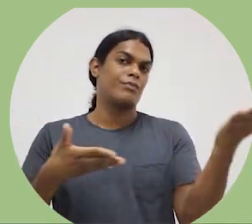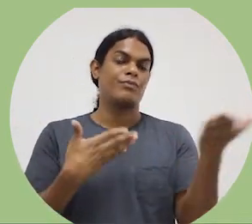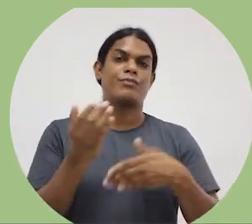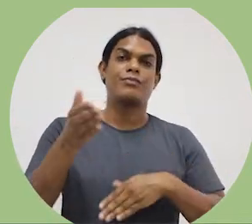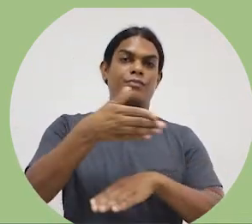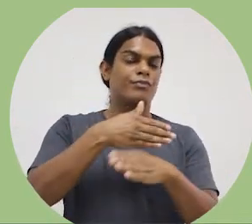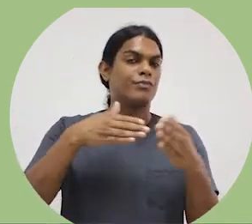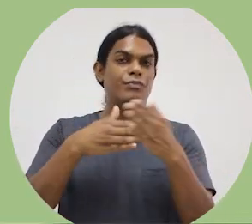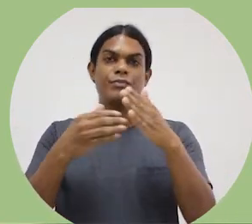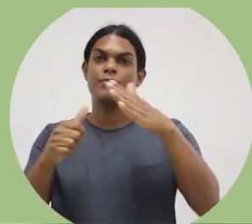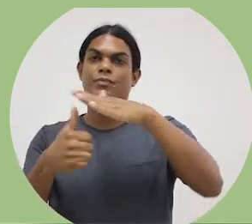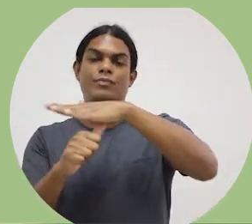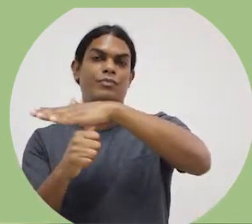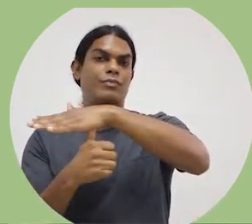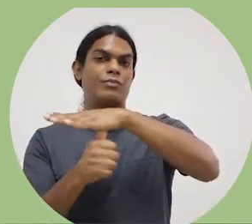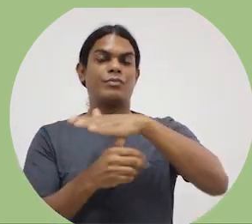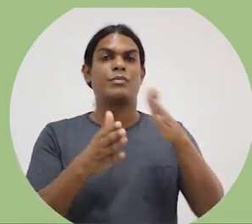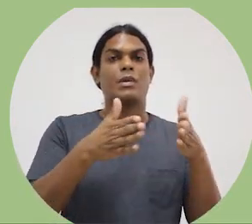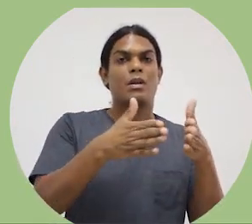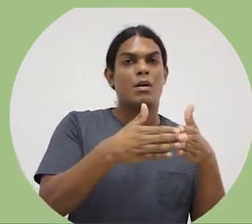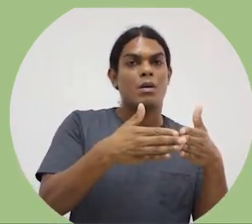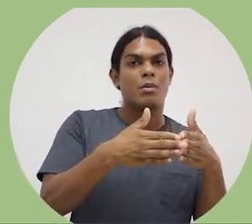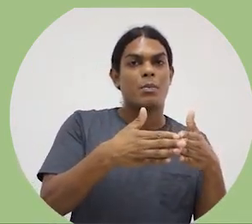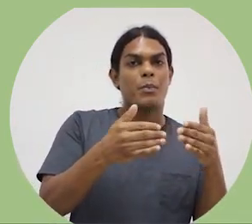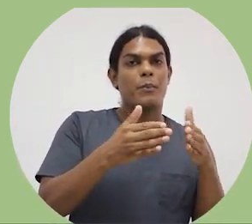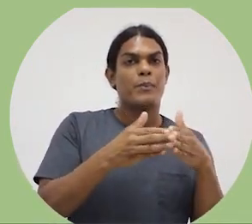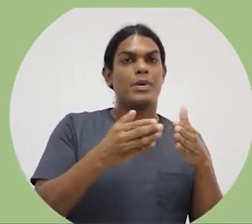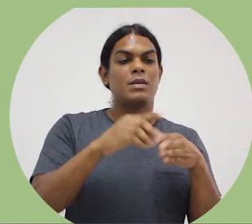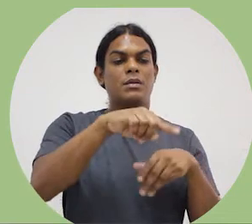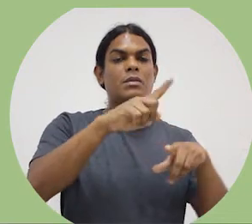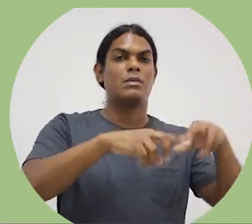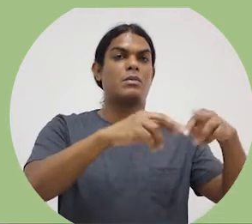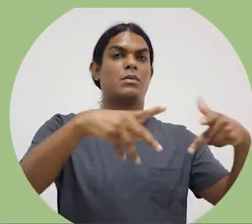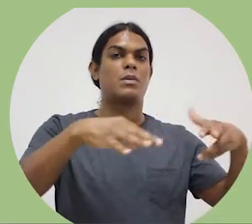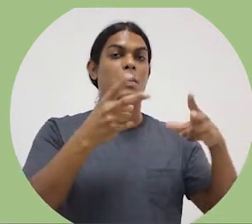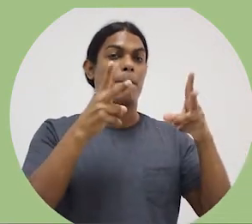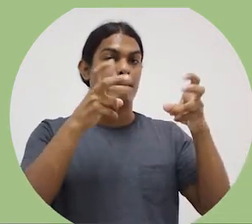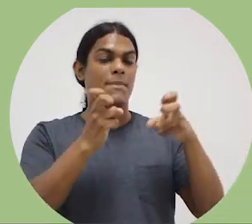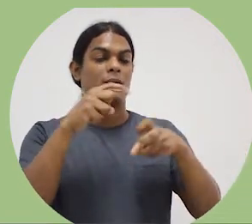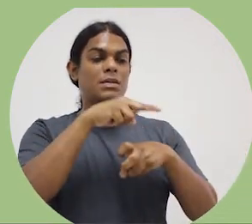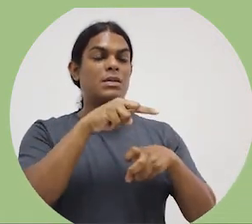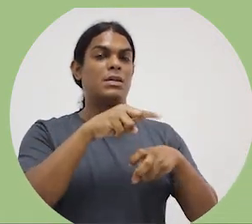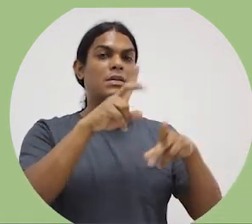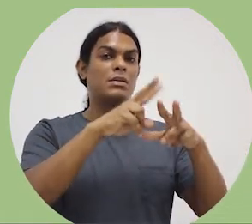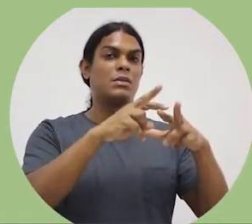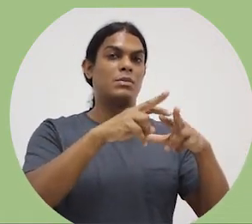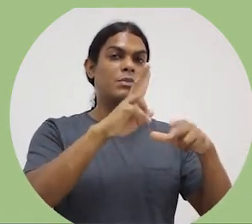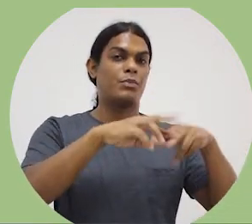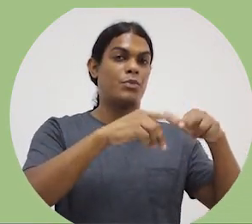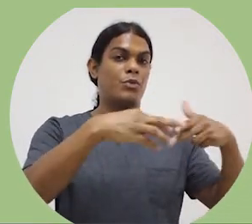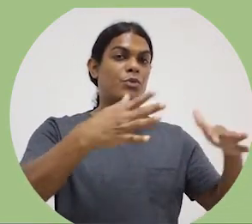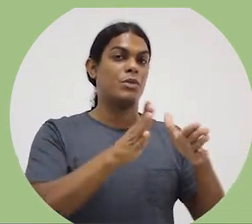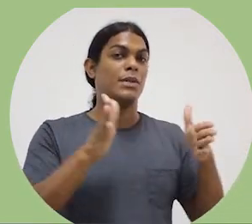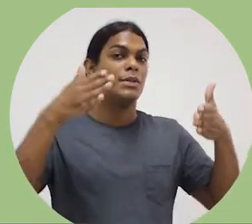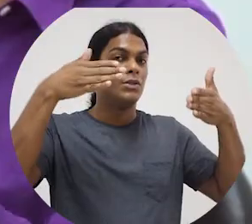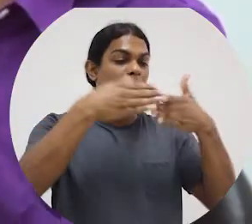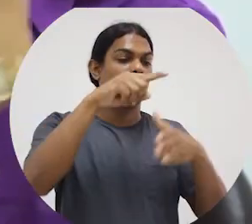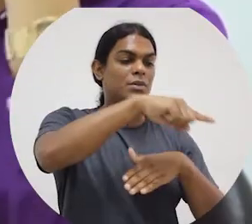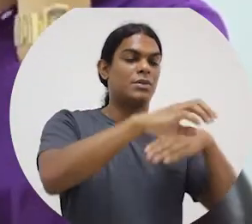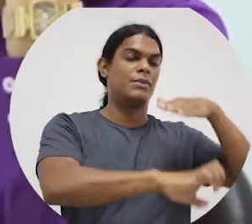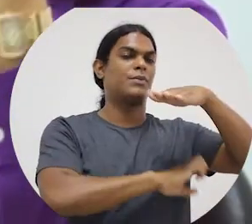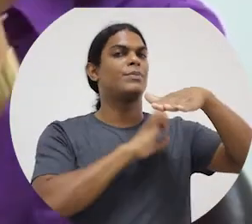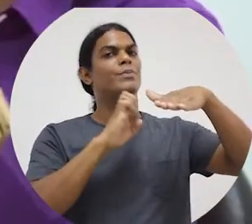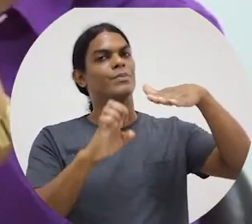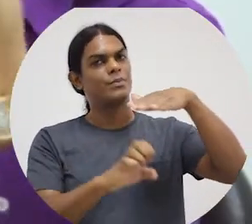que os clientes, ao comprarem o seu produto, enxerguem este padrão e percebam que é um produto daquela empresa. Eles